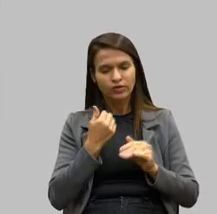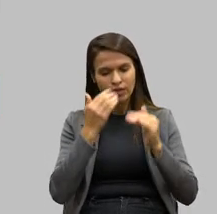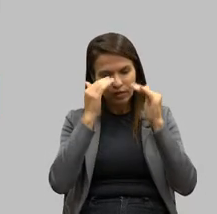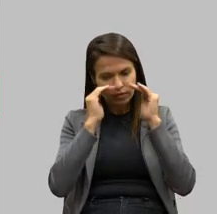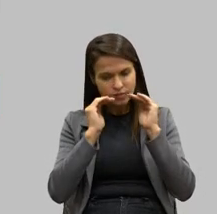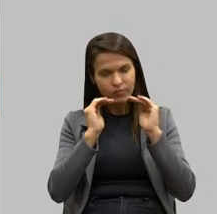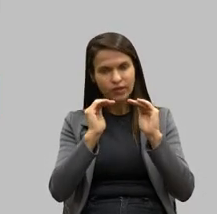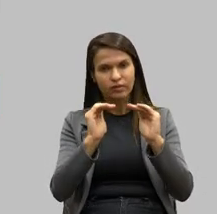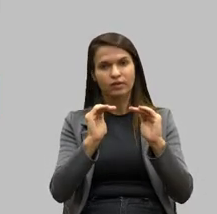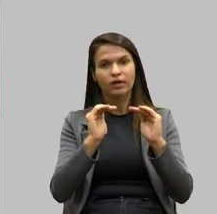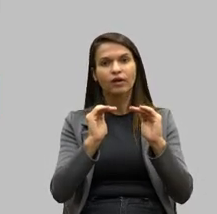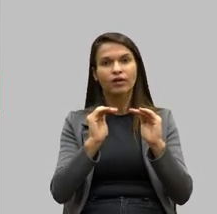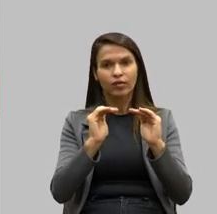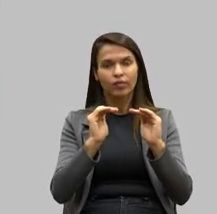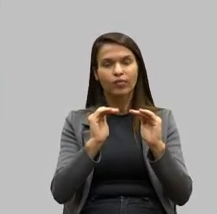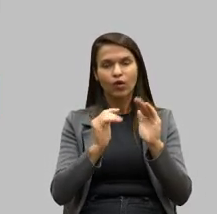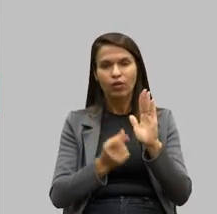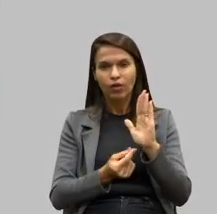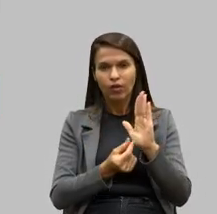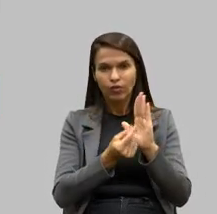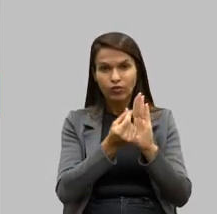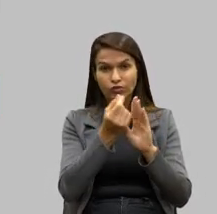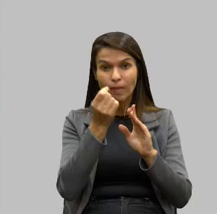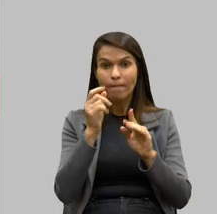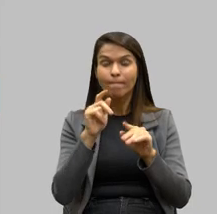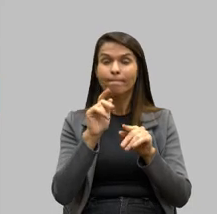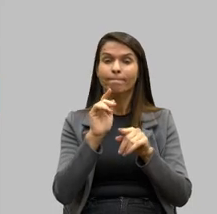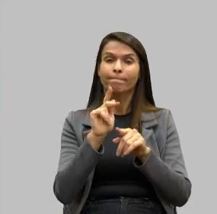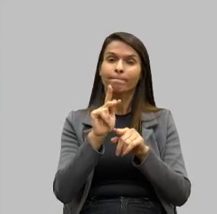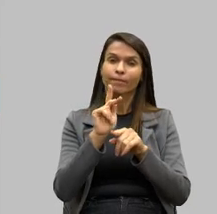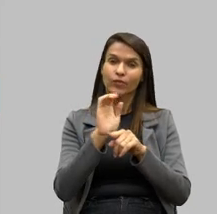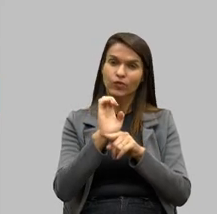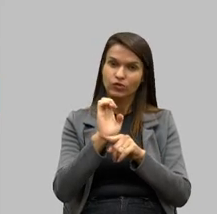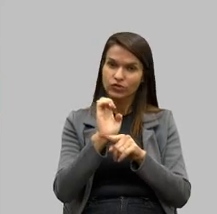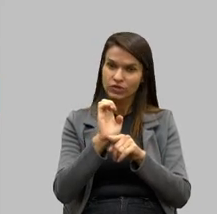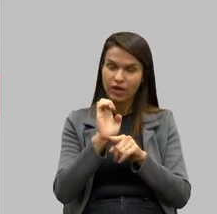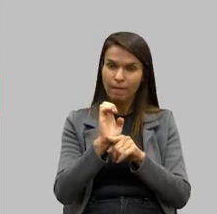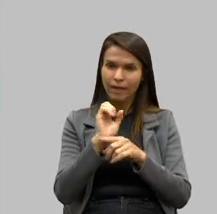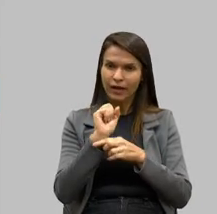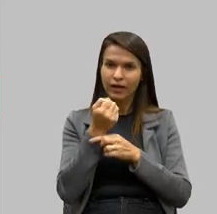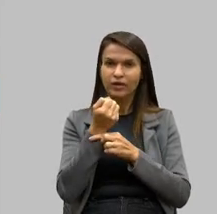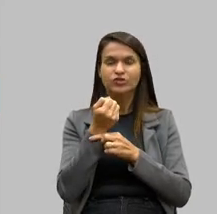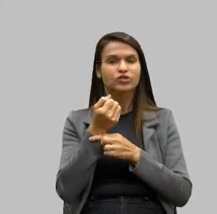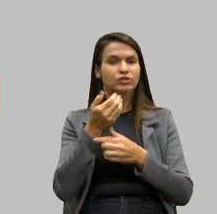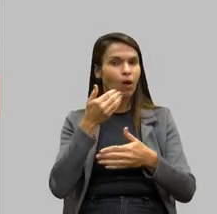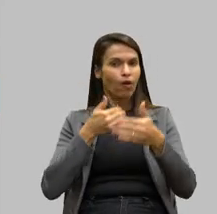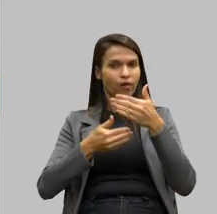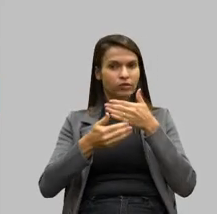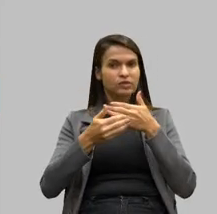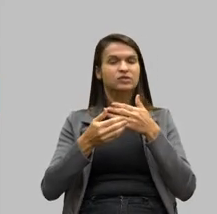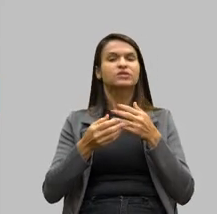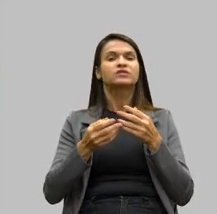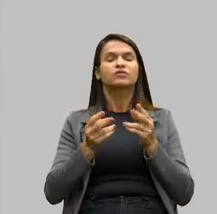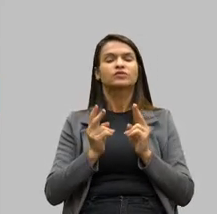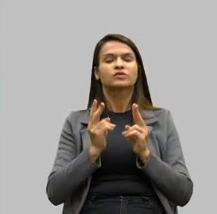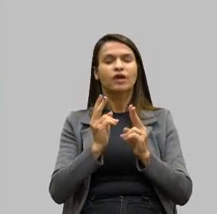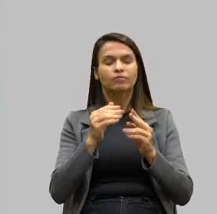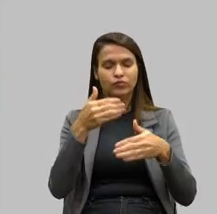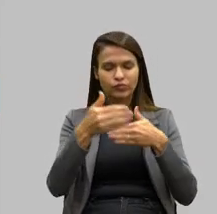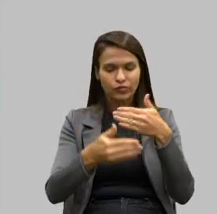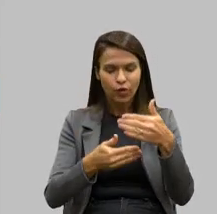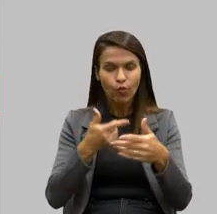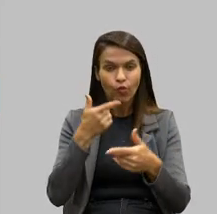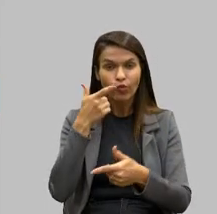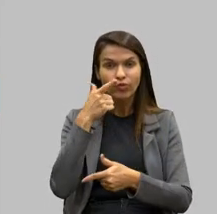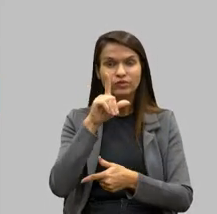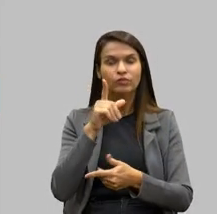a condição orçamentária do Estado para garantir, não retroceder, sempre andar para frente e conseguirmos